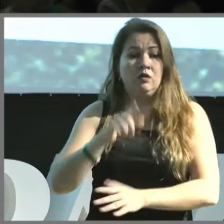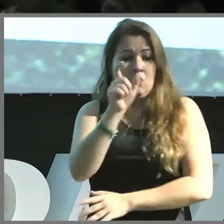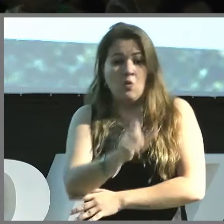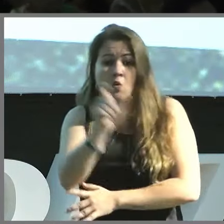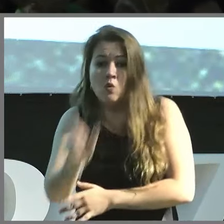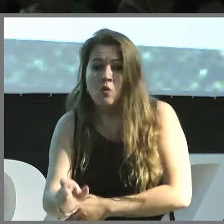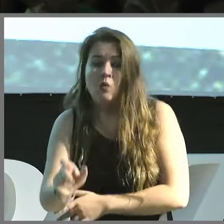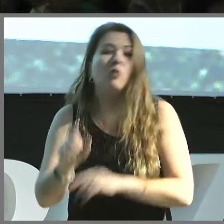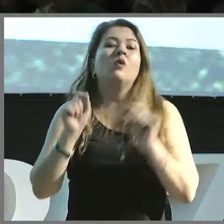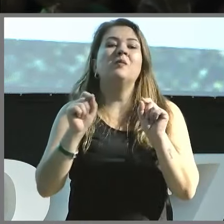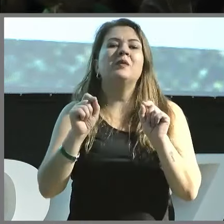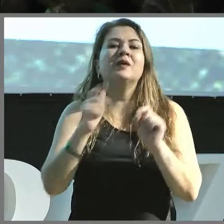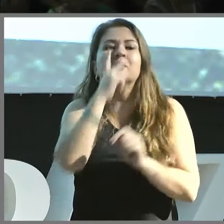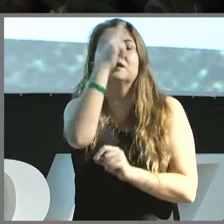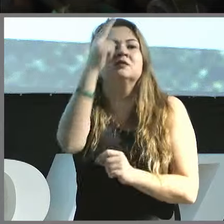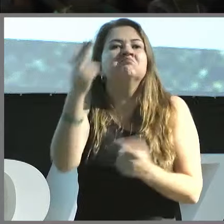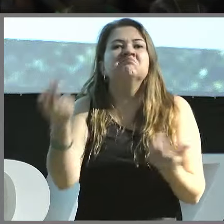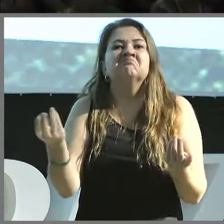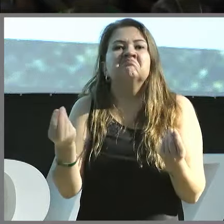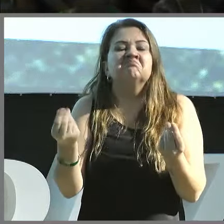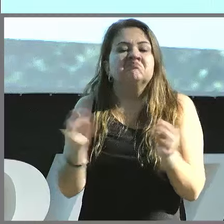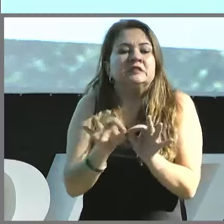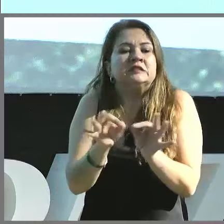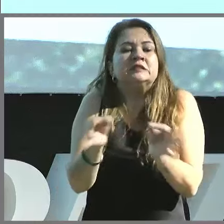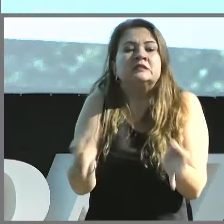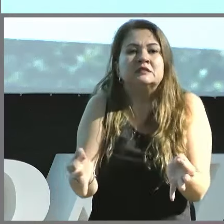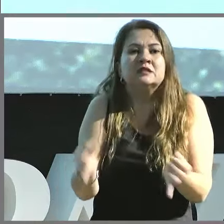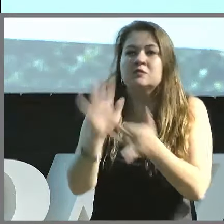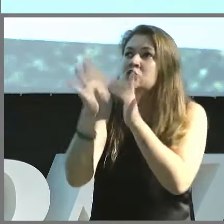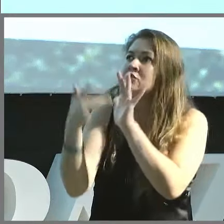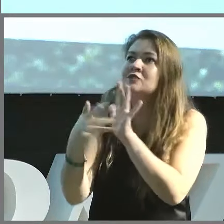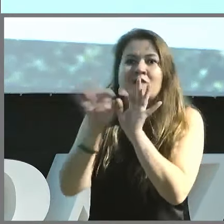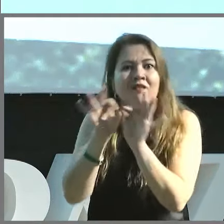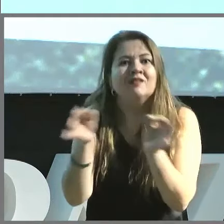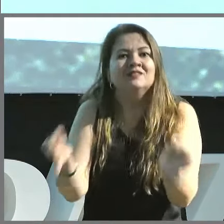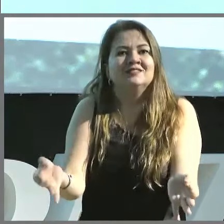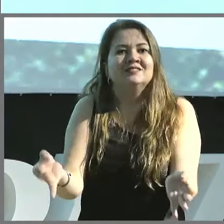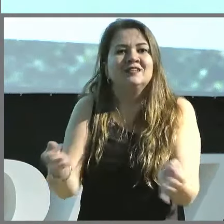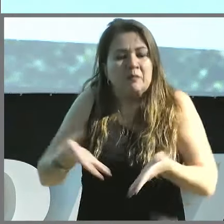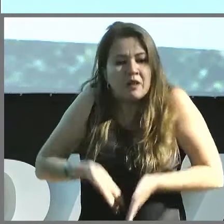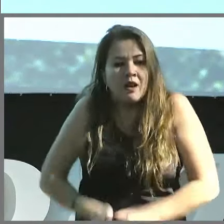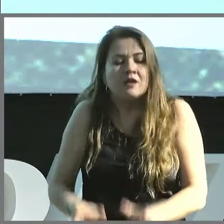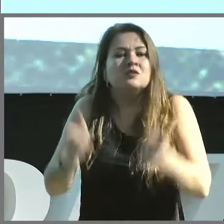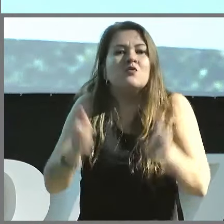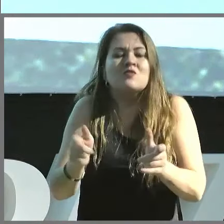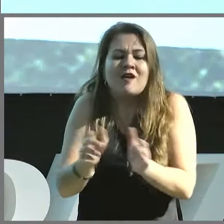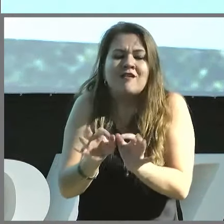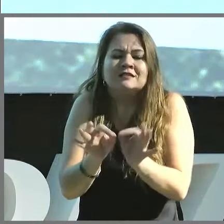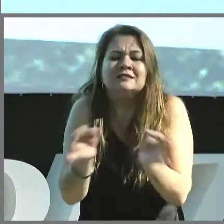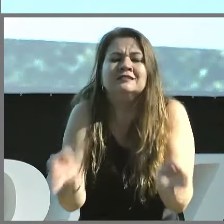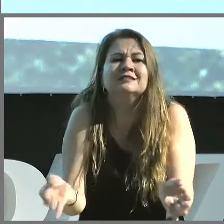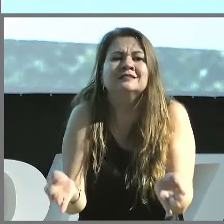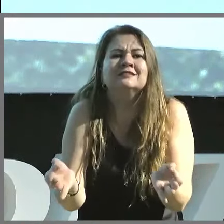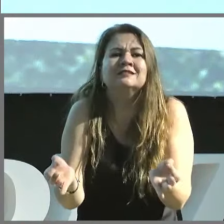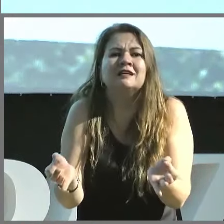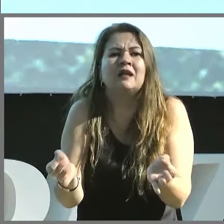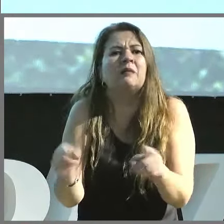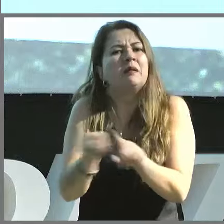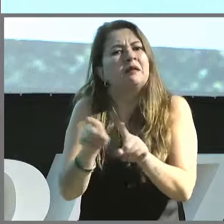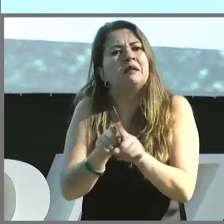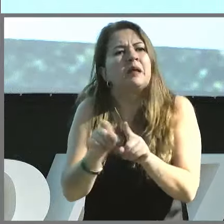que se apequenou numa manjedoura, um homem que se estreitou num povo escravo, um homem que não